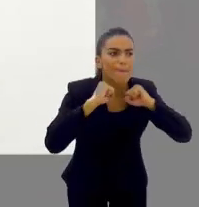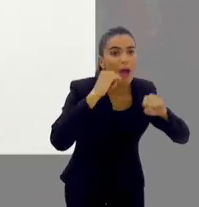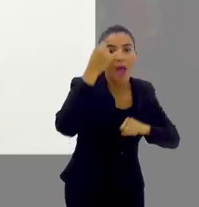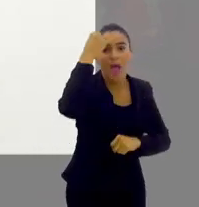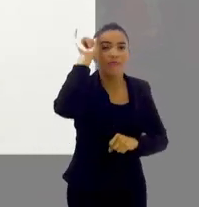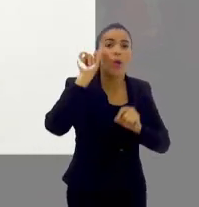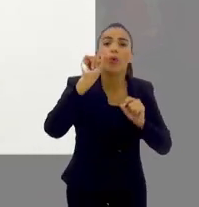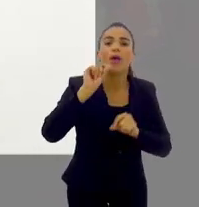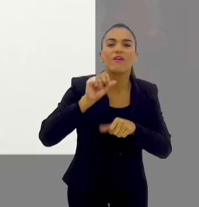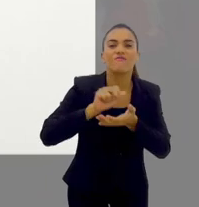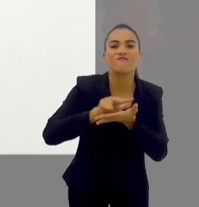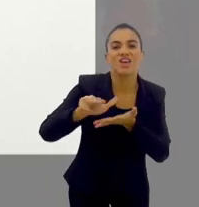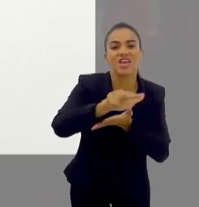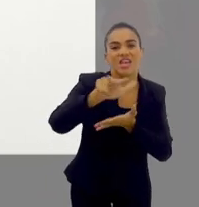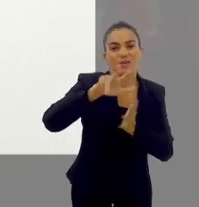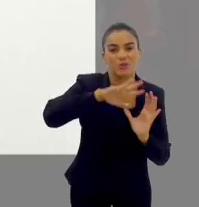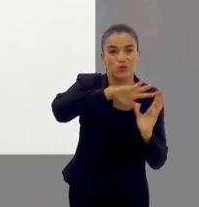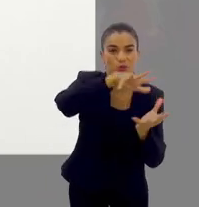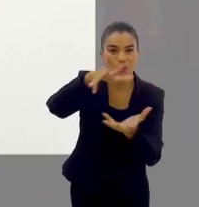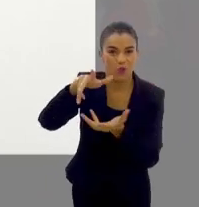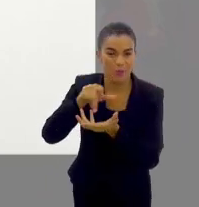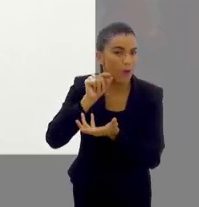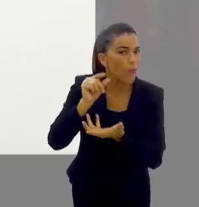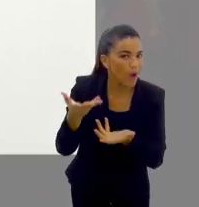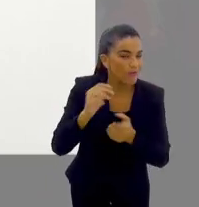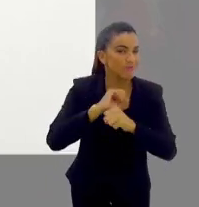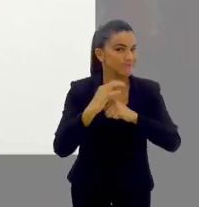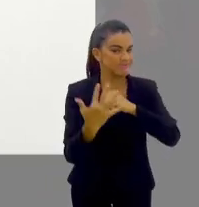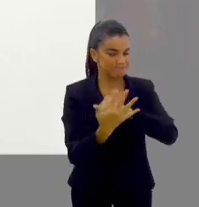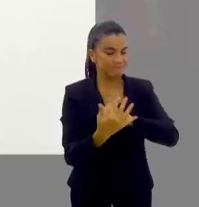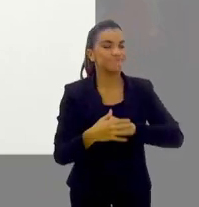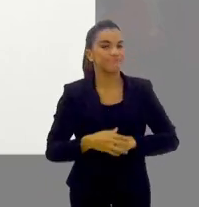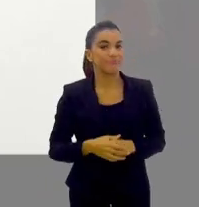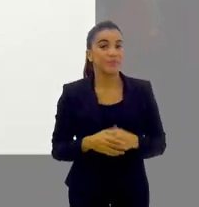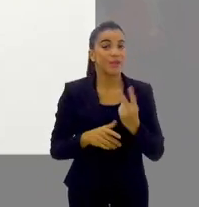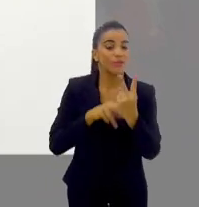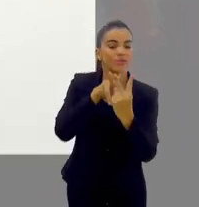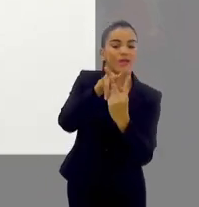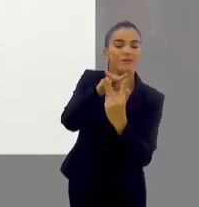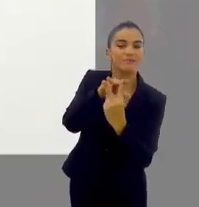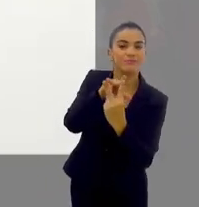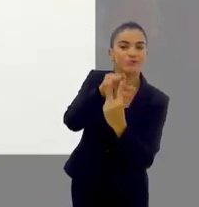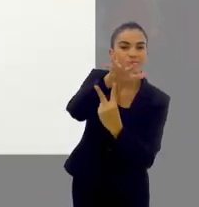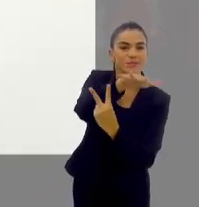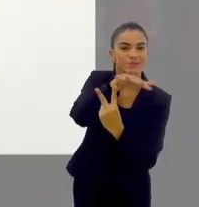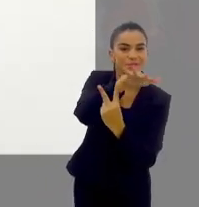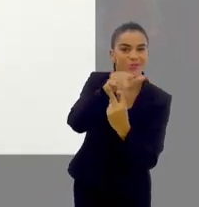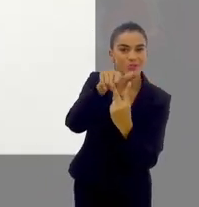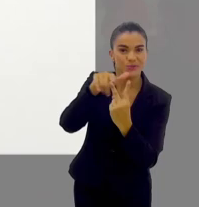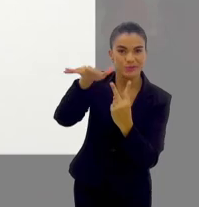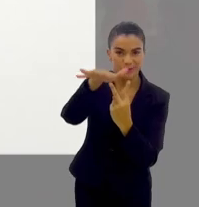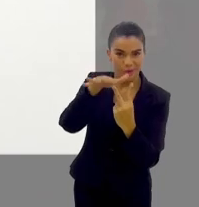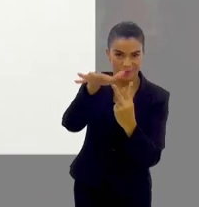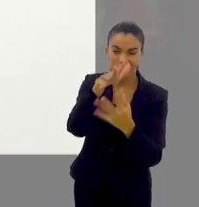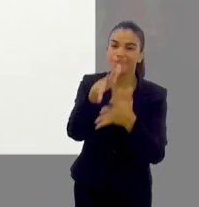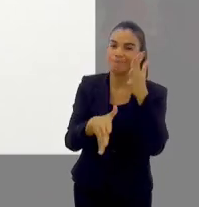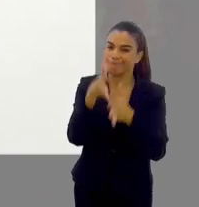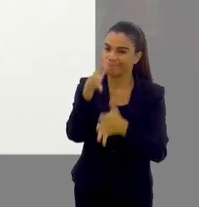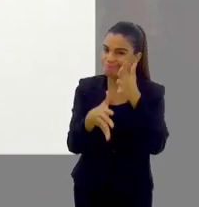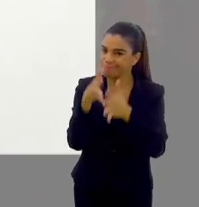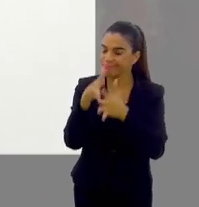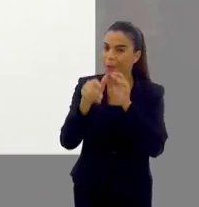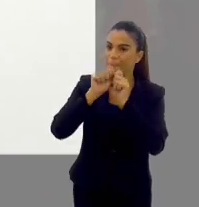vírus que teve uma repercussão global, né? E existem dois pontos nessa questão aí que interferem um